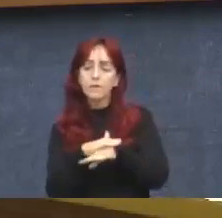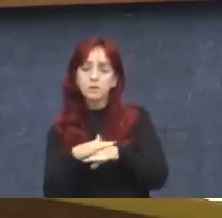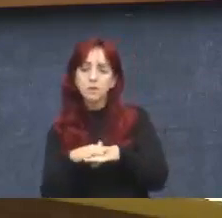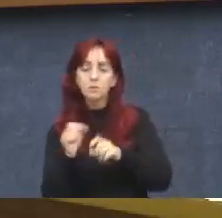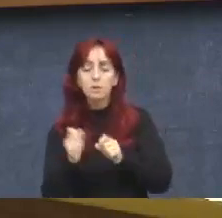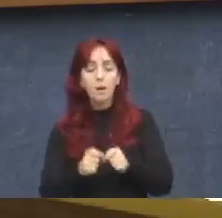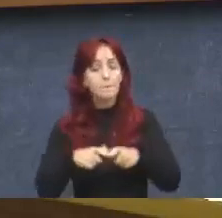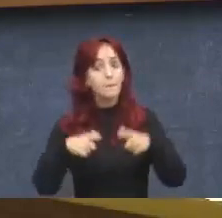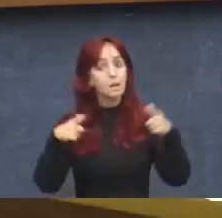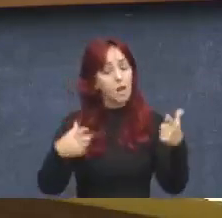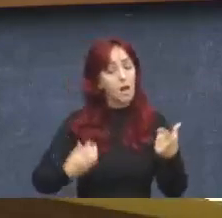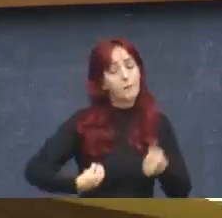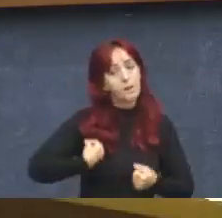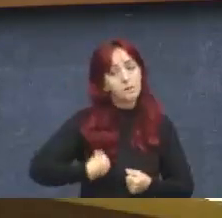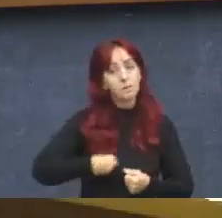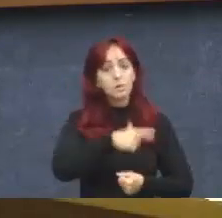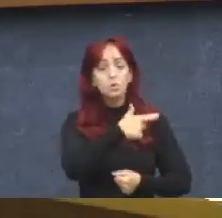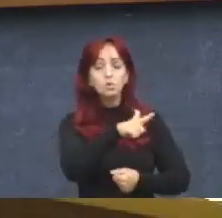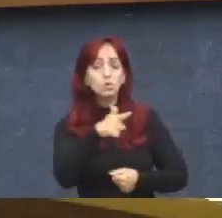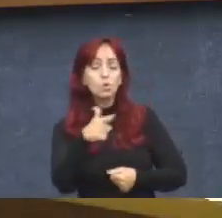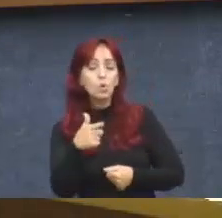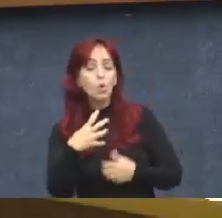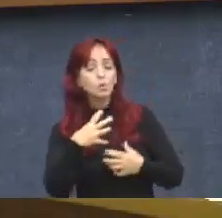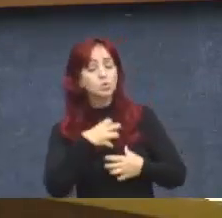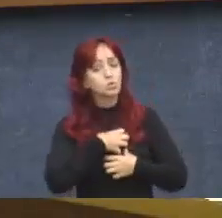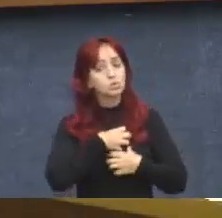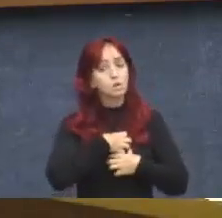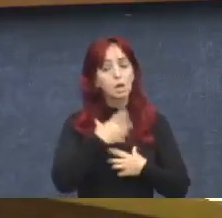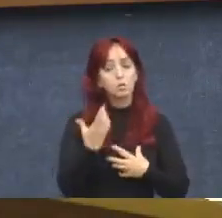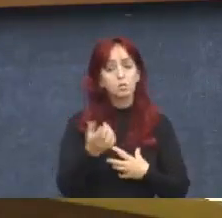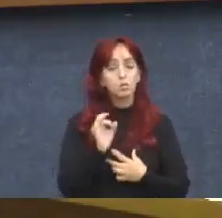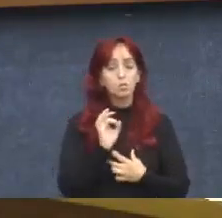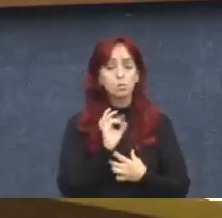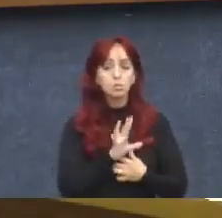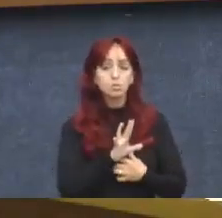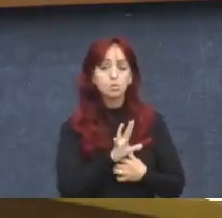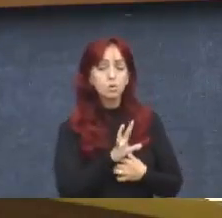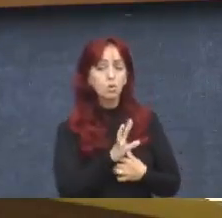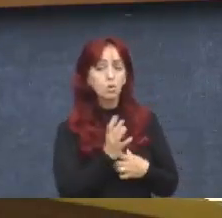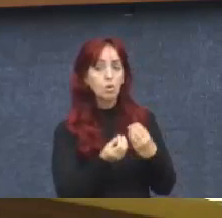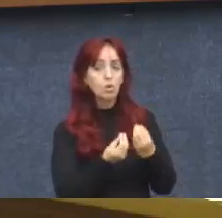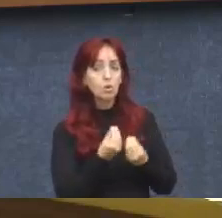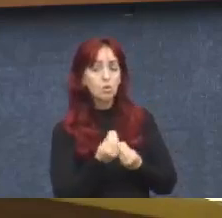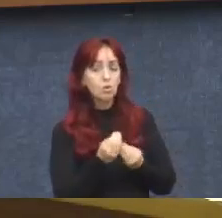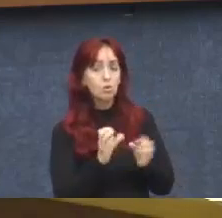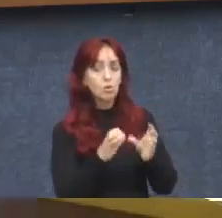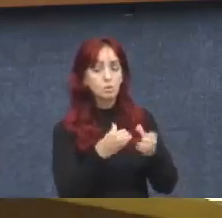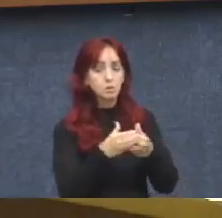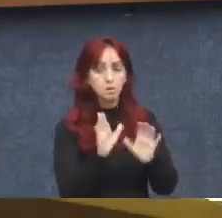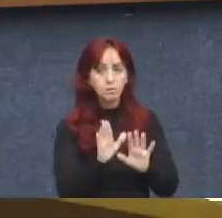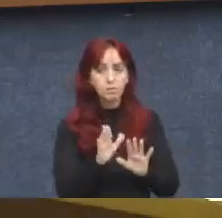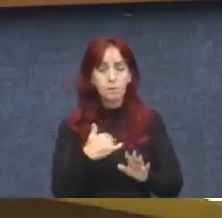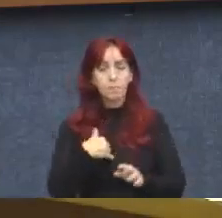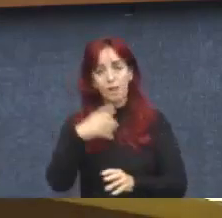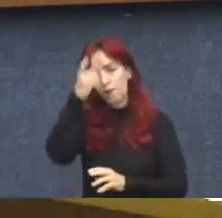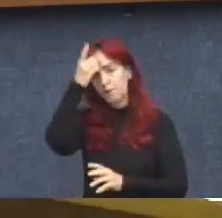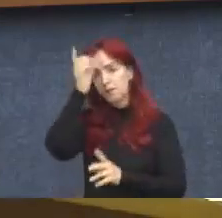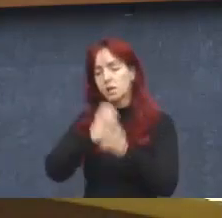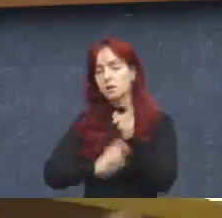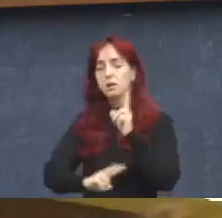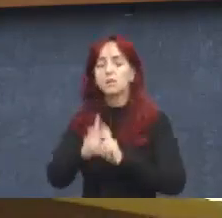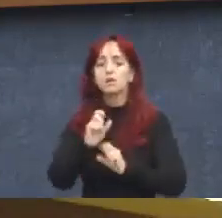ampliar a participação de outras formas que não fosse somente com a comissão. A minha ideia sempre